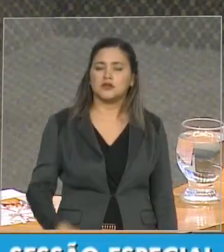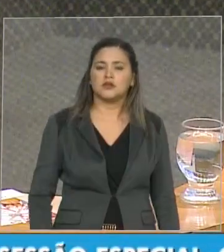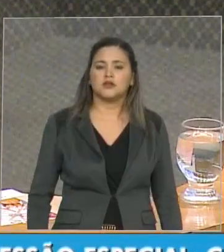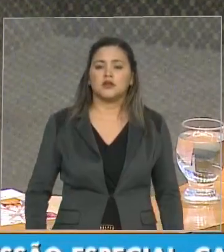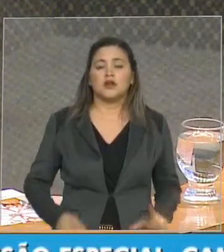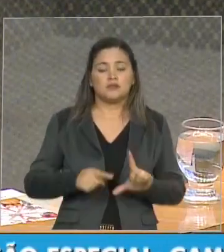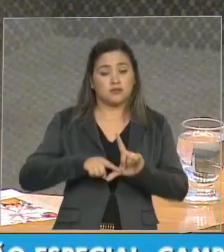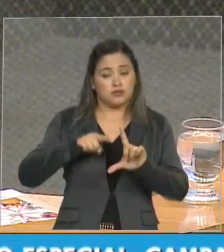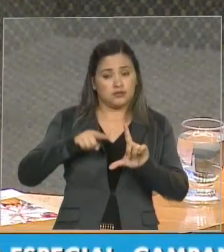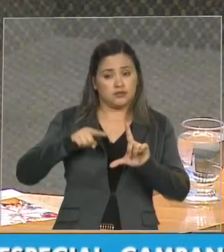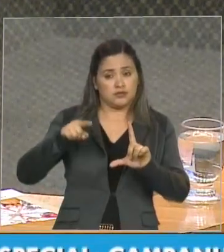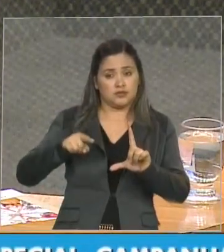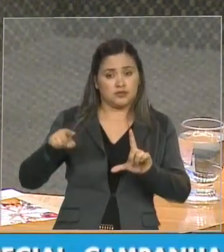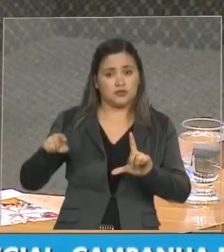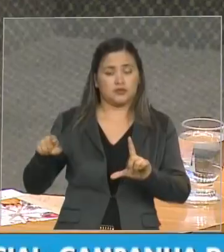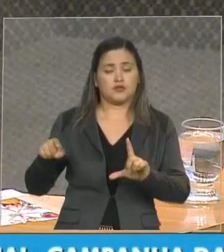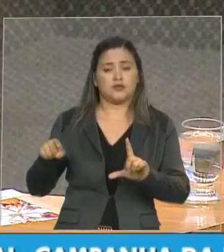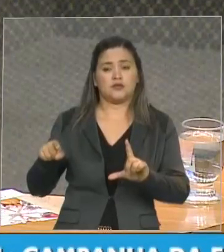confiáveis.